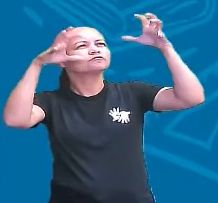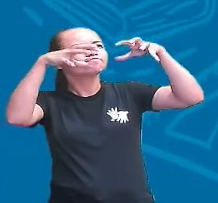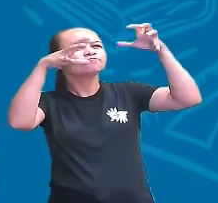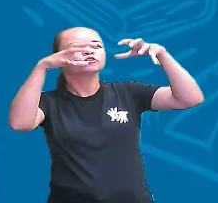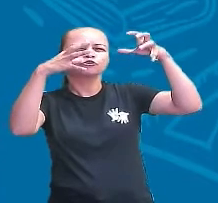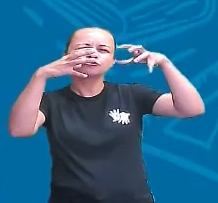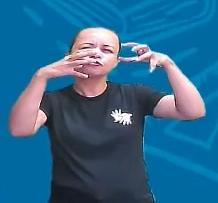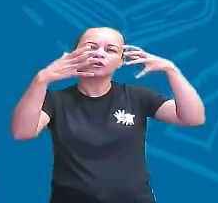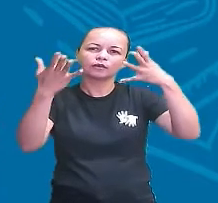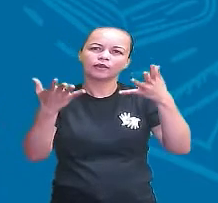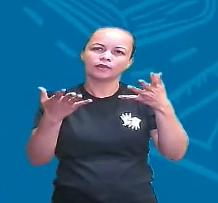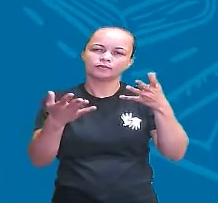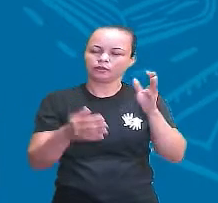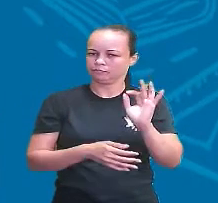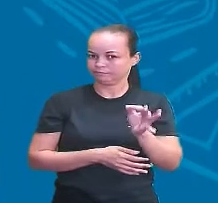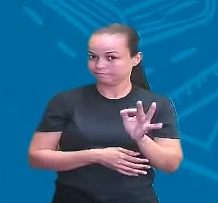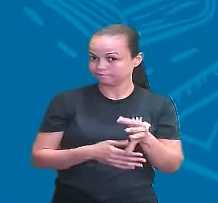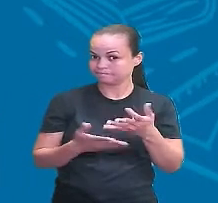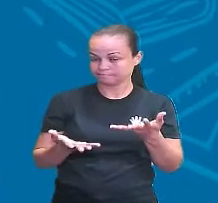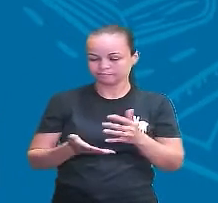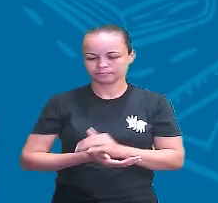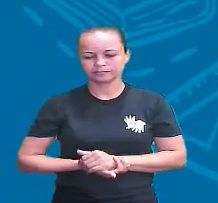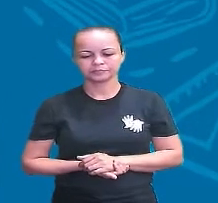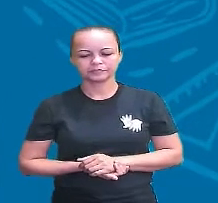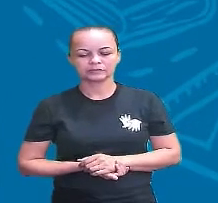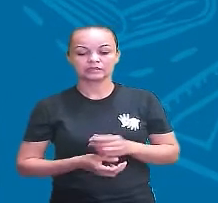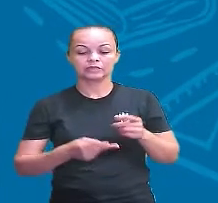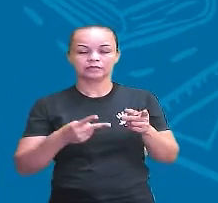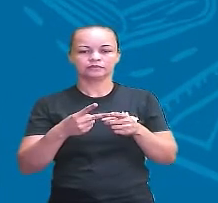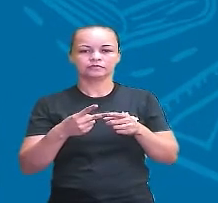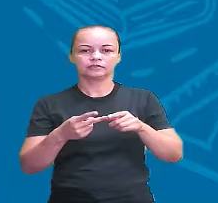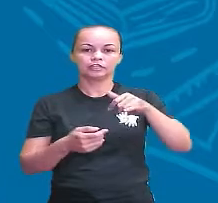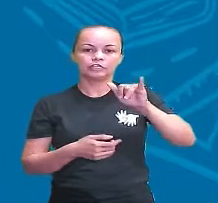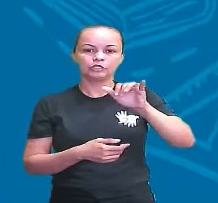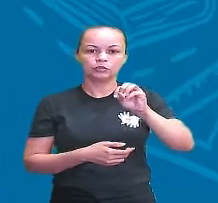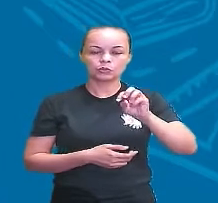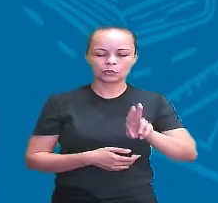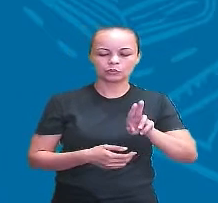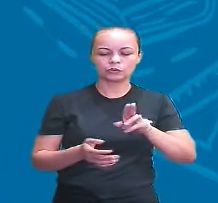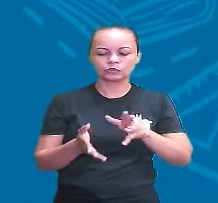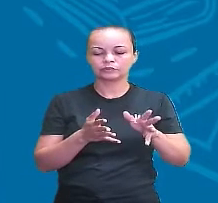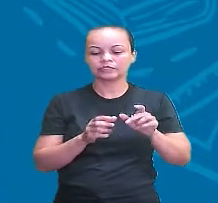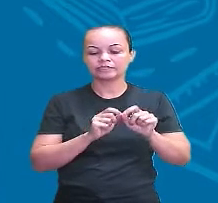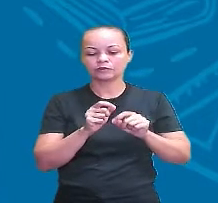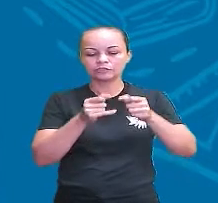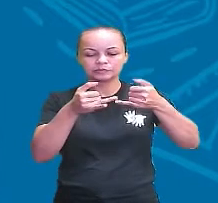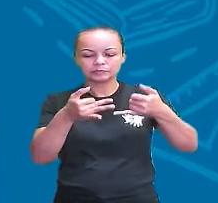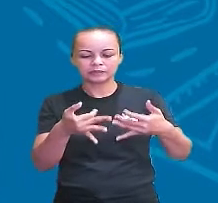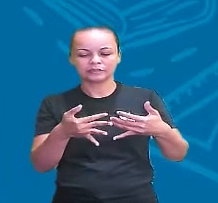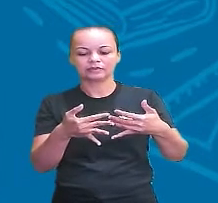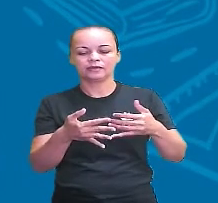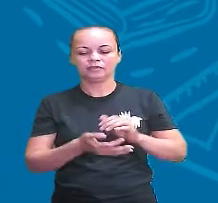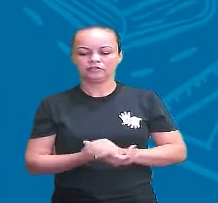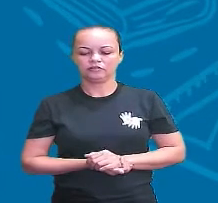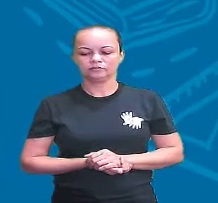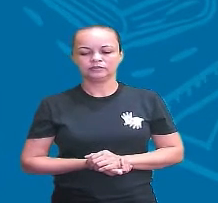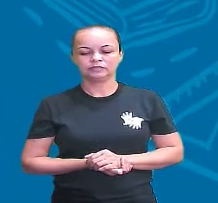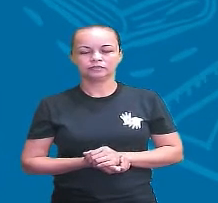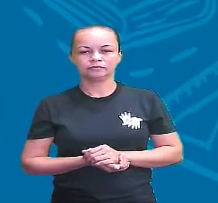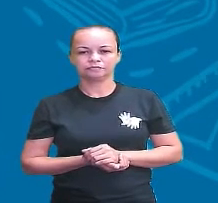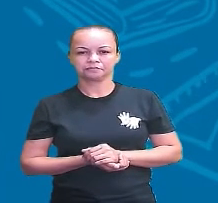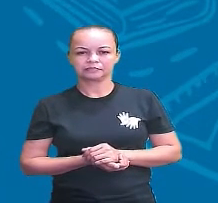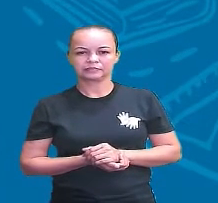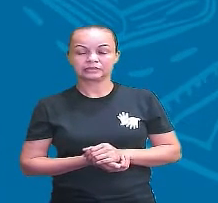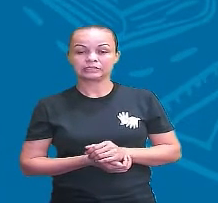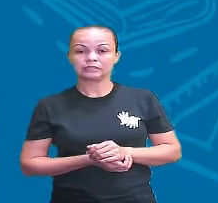uma certeza. You are not going to pass the test if you don't study. Então, a gente tem, se você